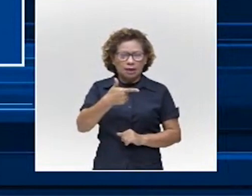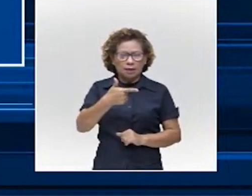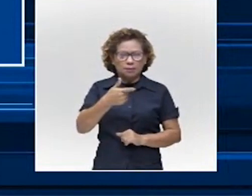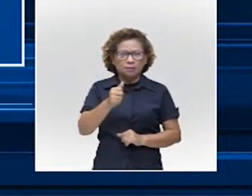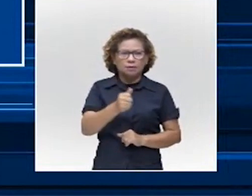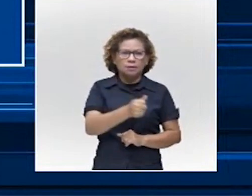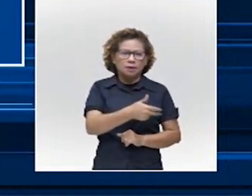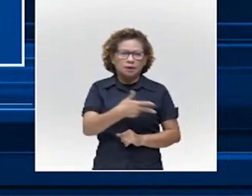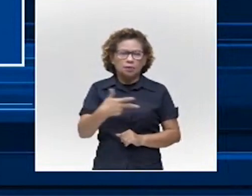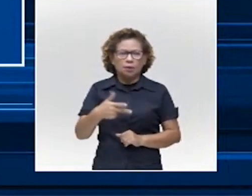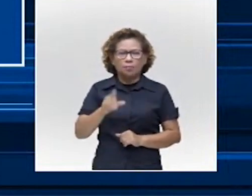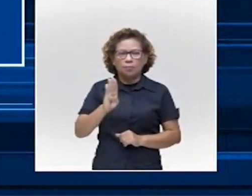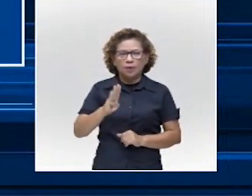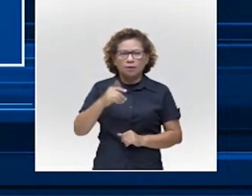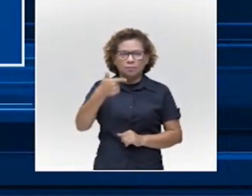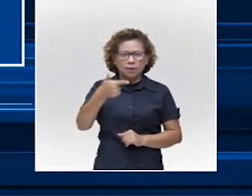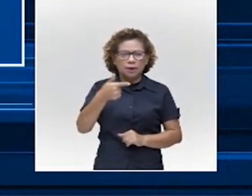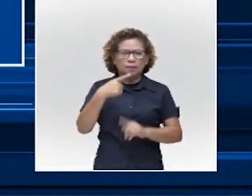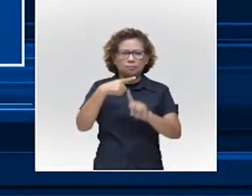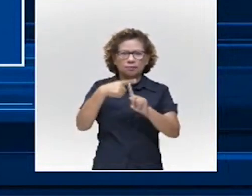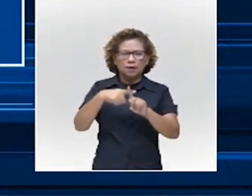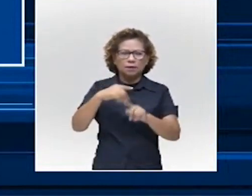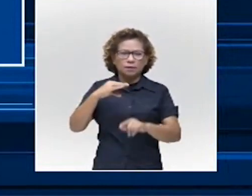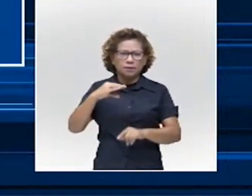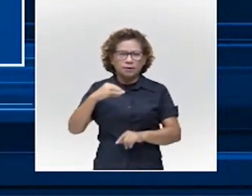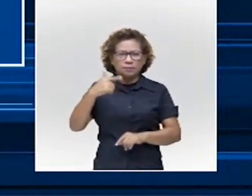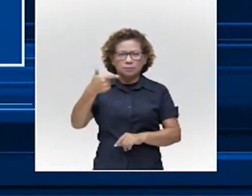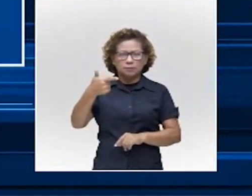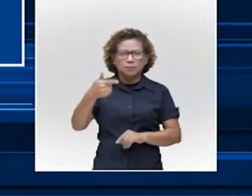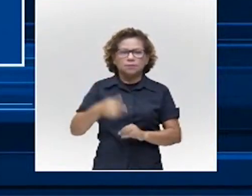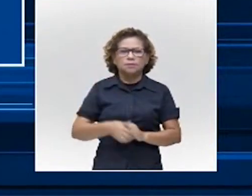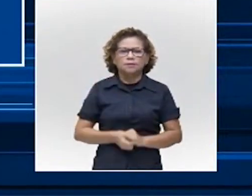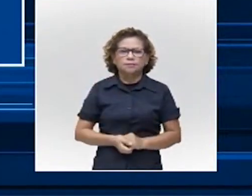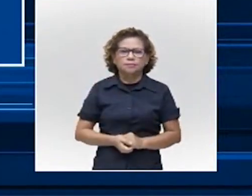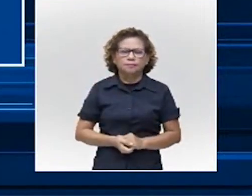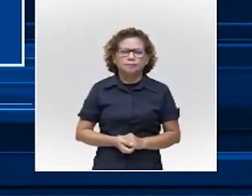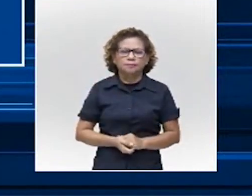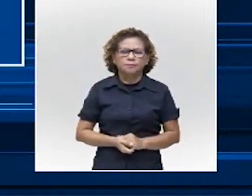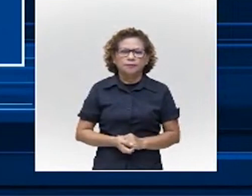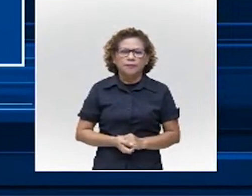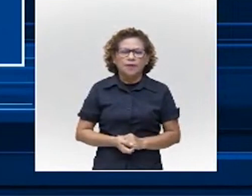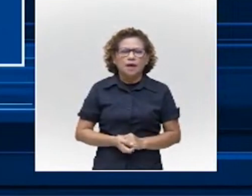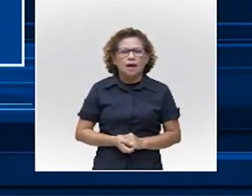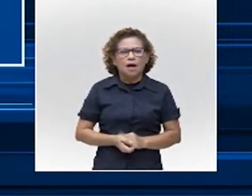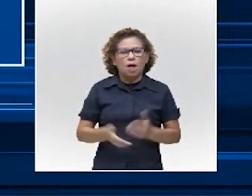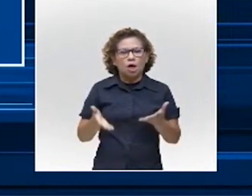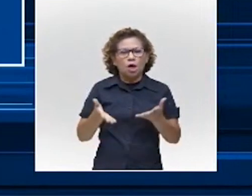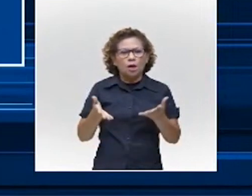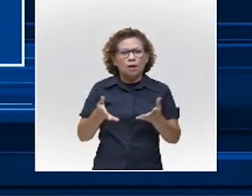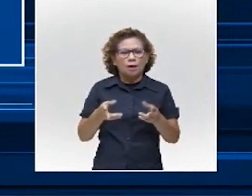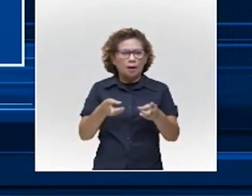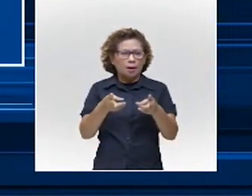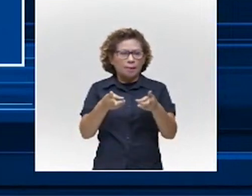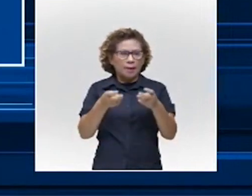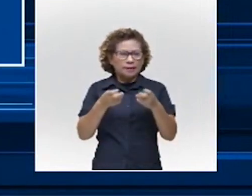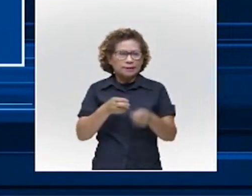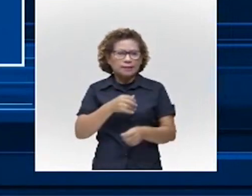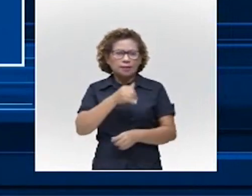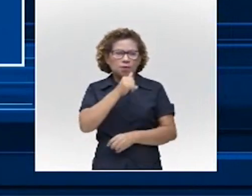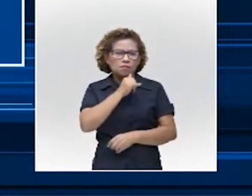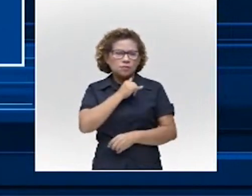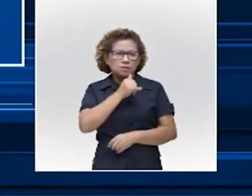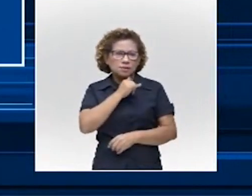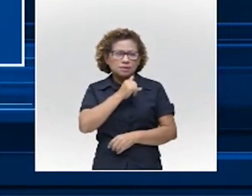igual à soma dos quadrados dos catetos. E aí, neste exemplo, a nossa hipotenusa